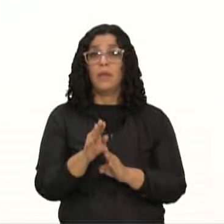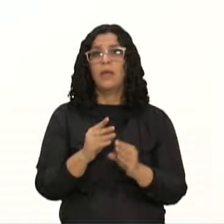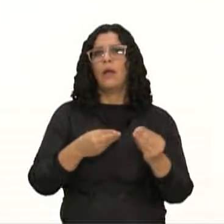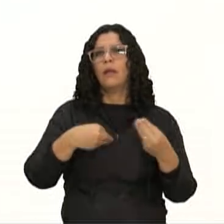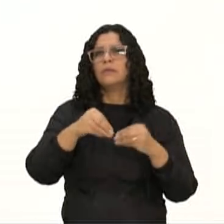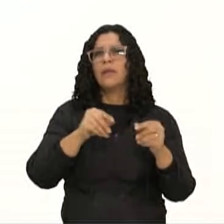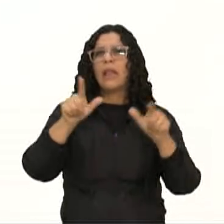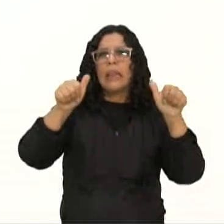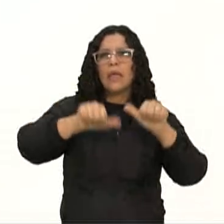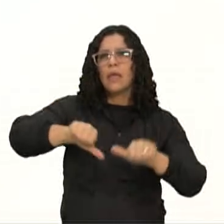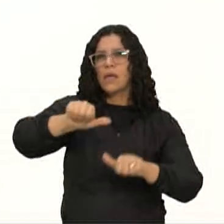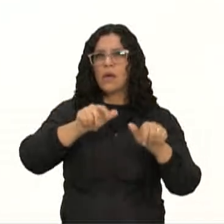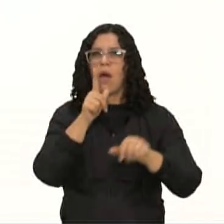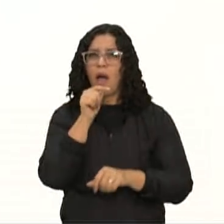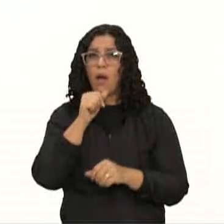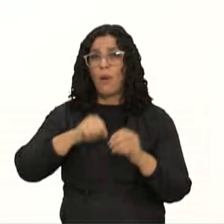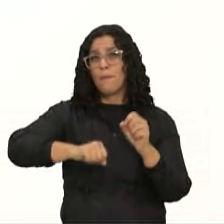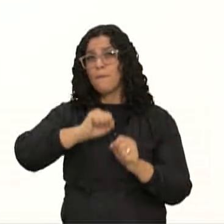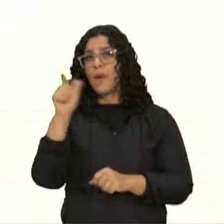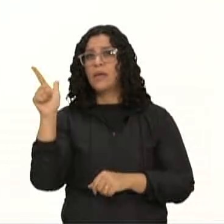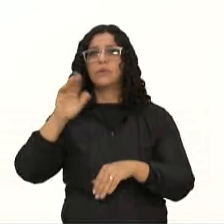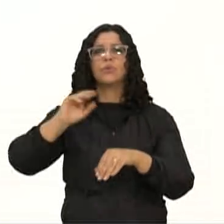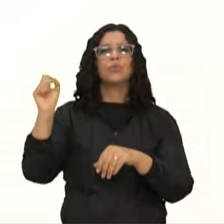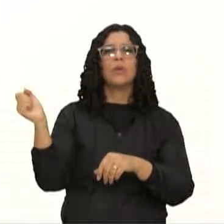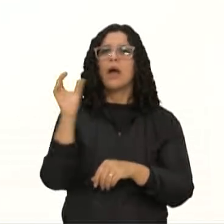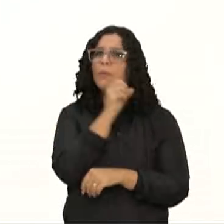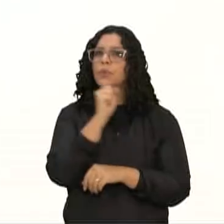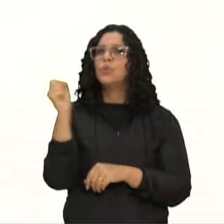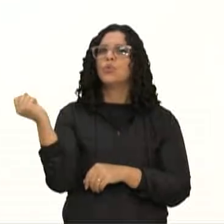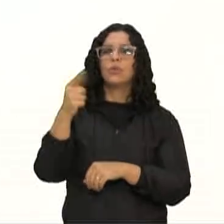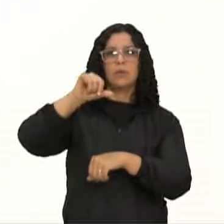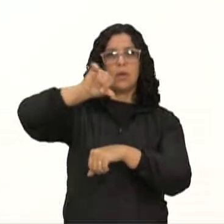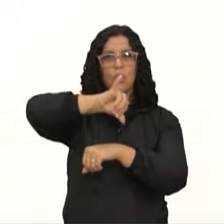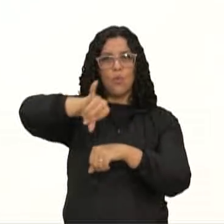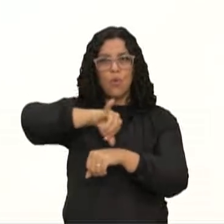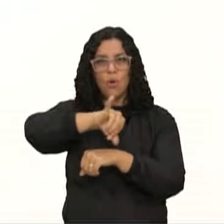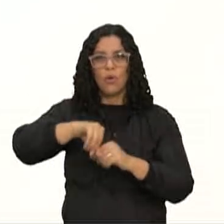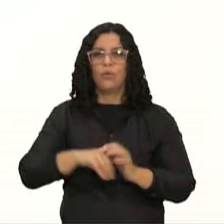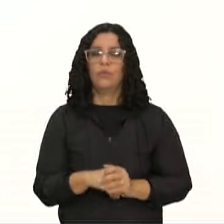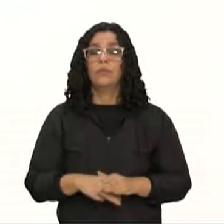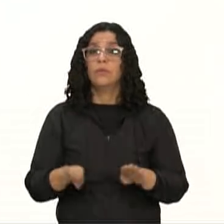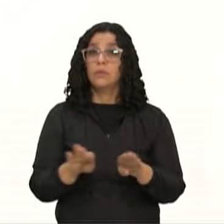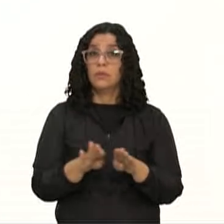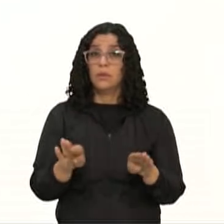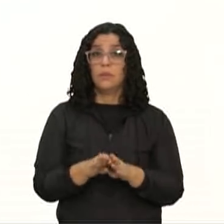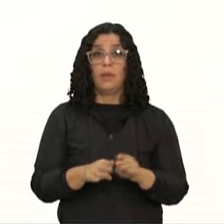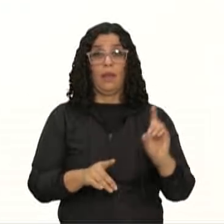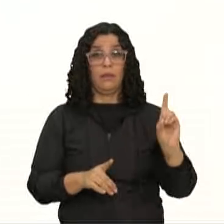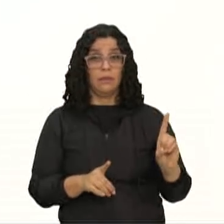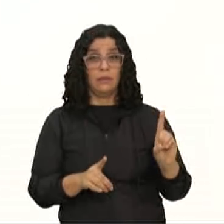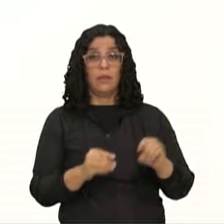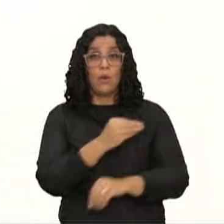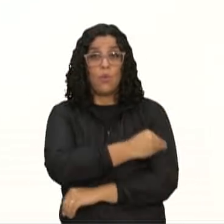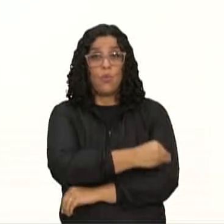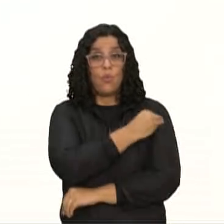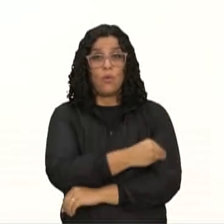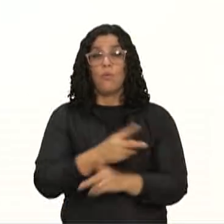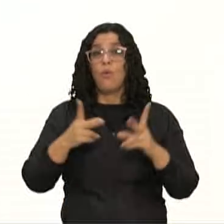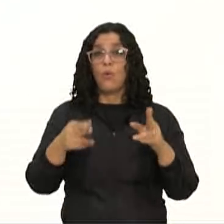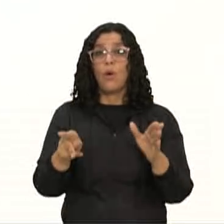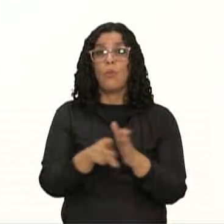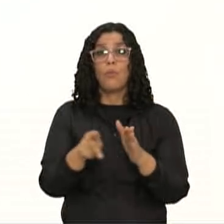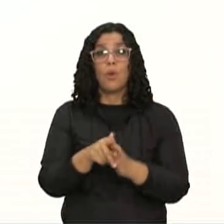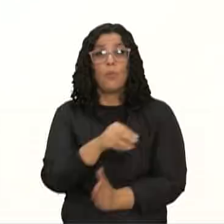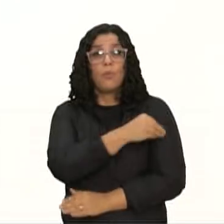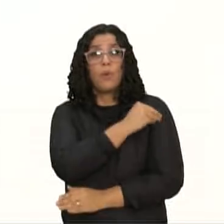velocidade da luz é maior na água do que no óleo. Letra D, o índice de refração do álcool é igual ao do álcool